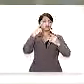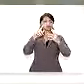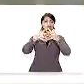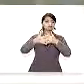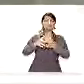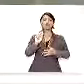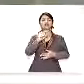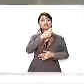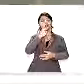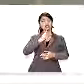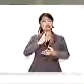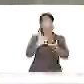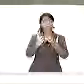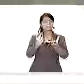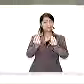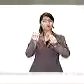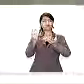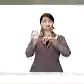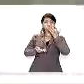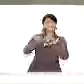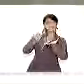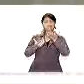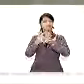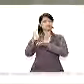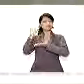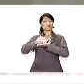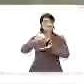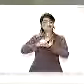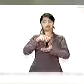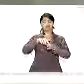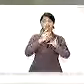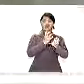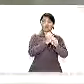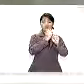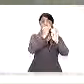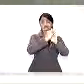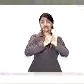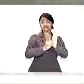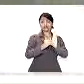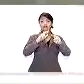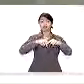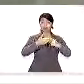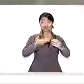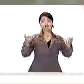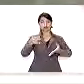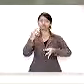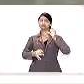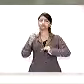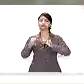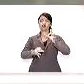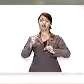h um completo desequilíbrio nas contas e é por isso que tá que tá sendo julgado